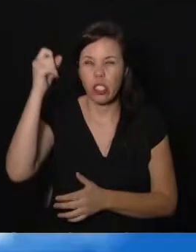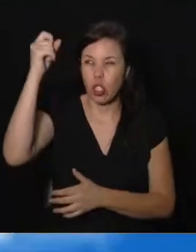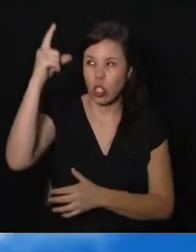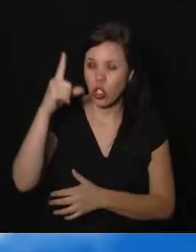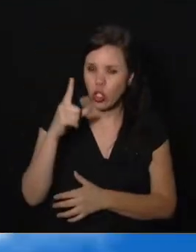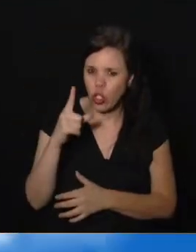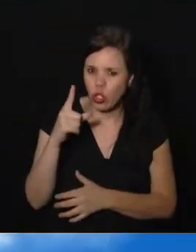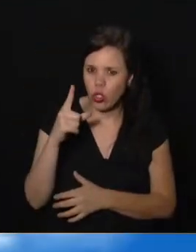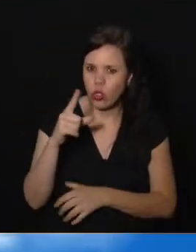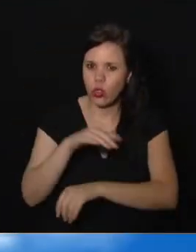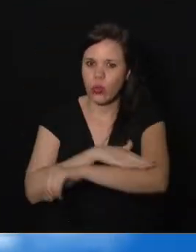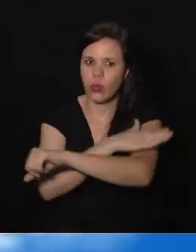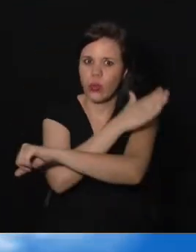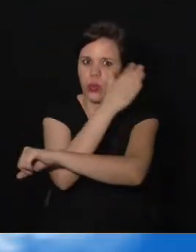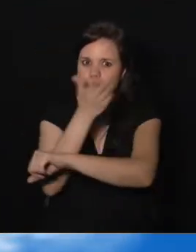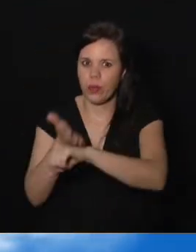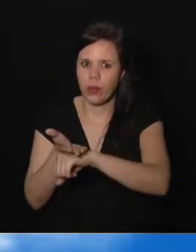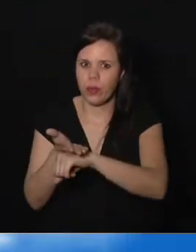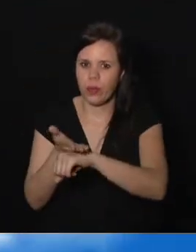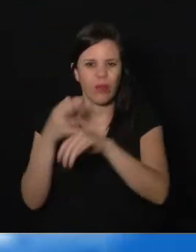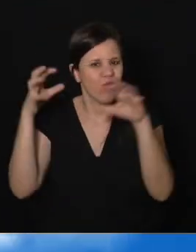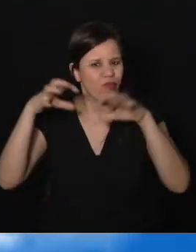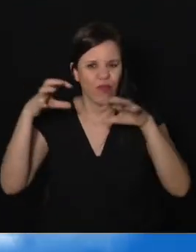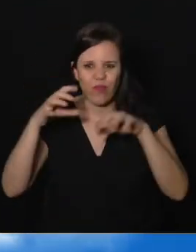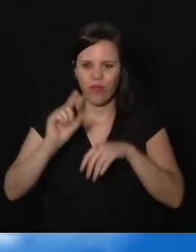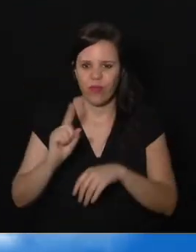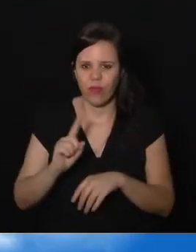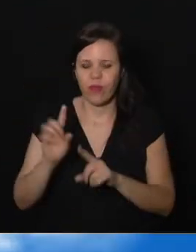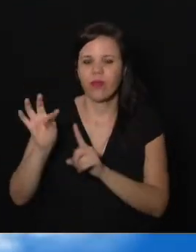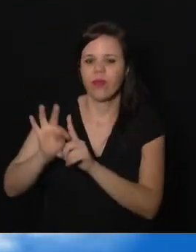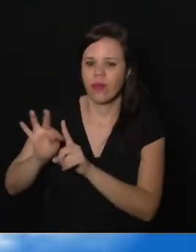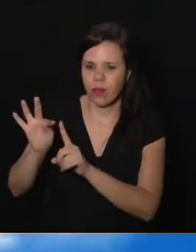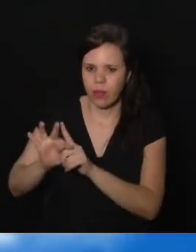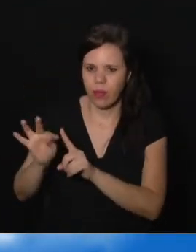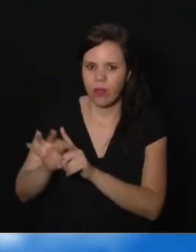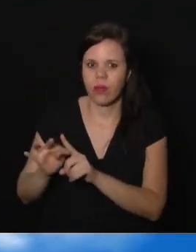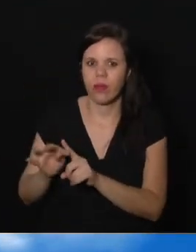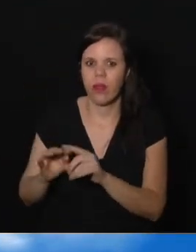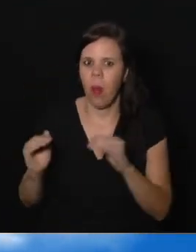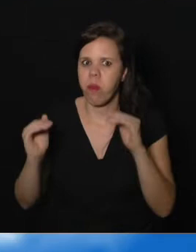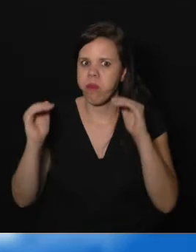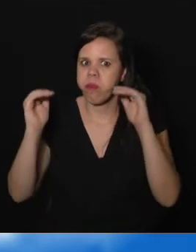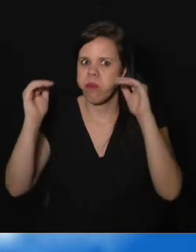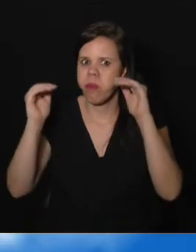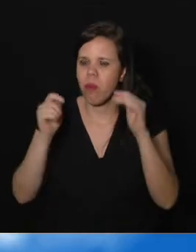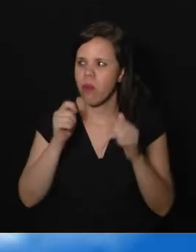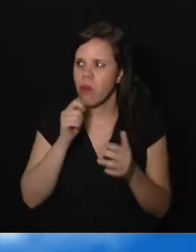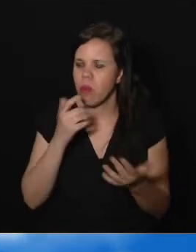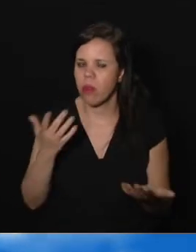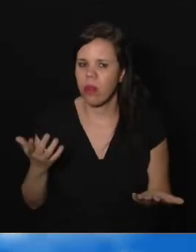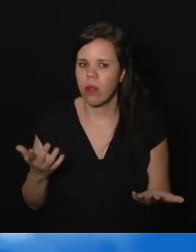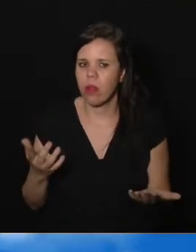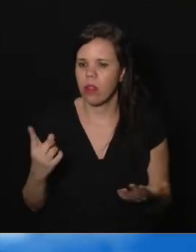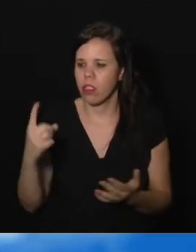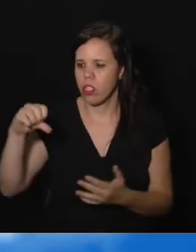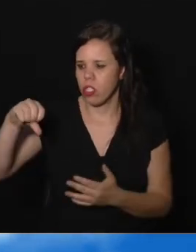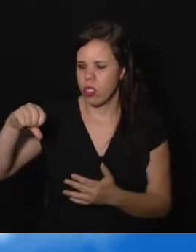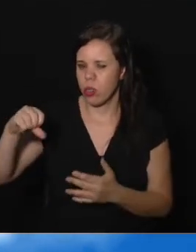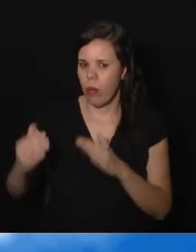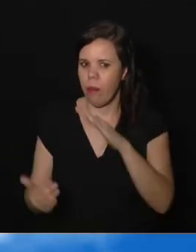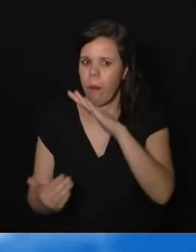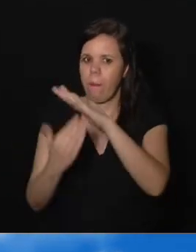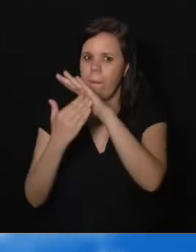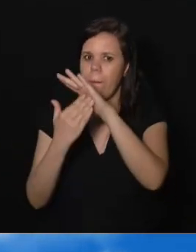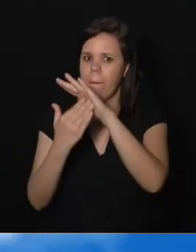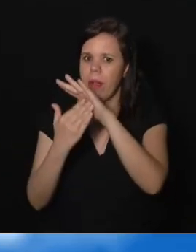aparece durante todo o dia e não chove. A temperatura segue alta para o inverno, mínima de 19 e a